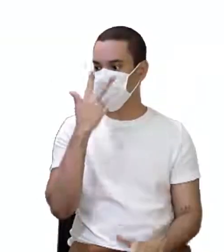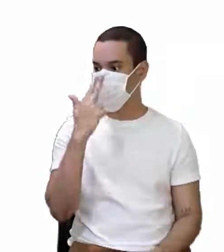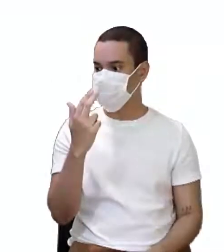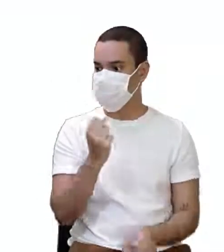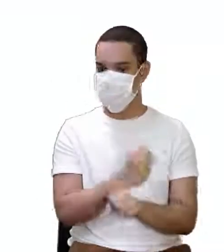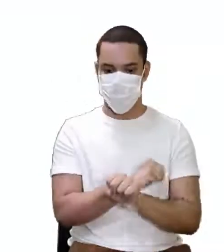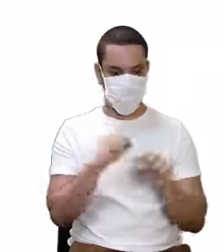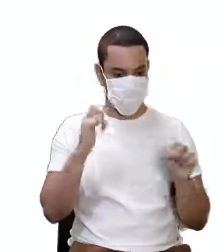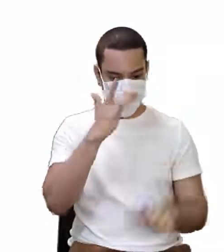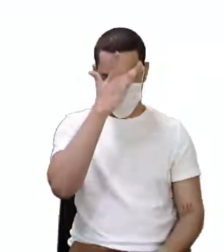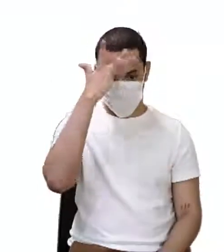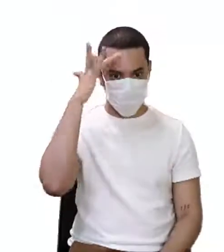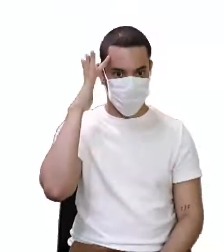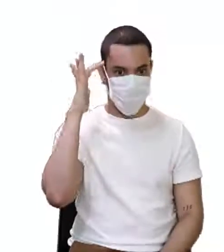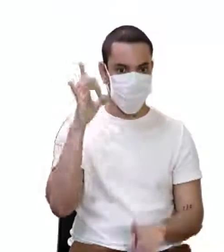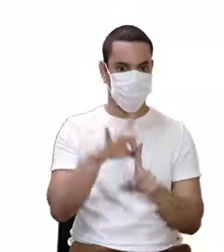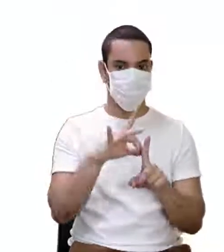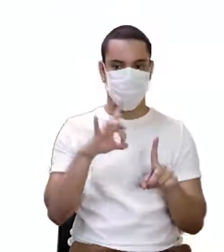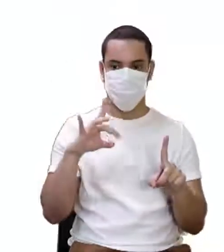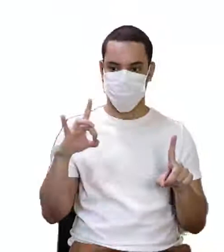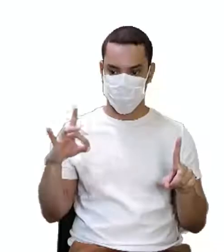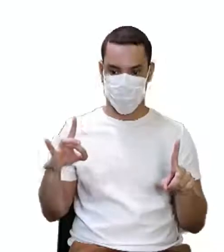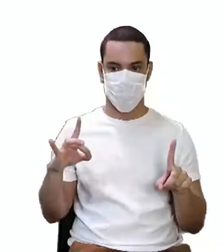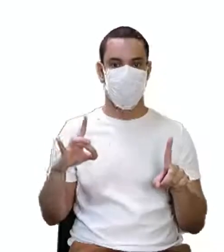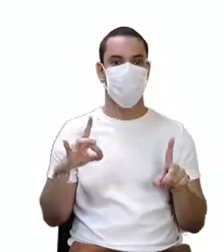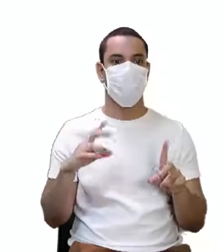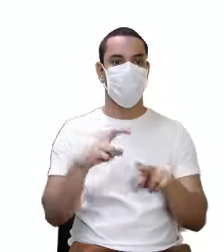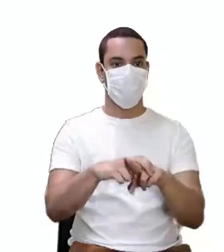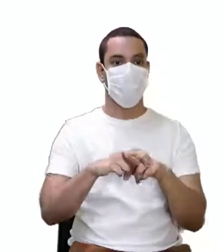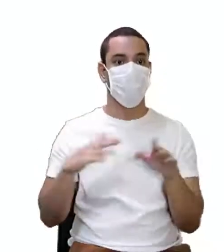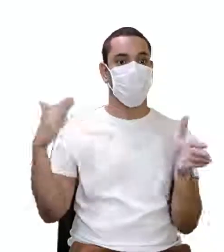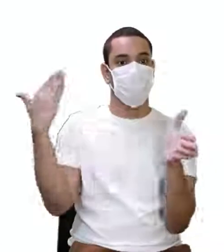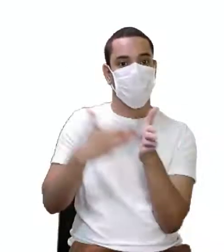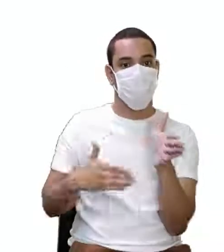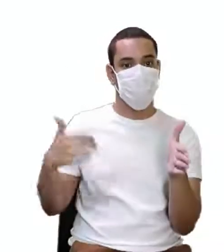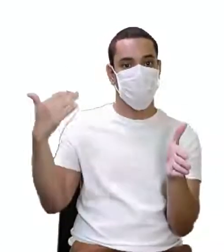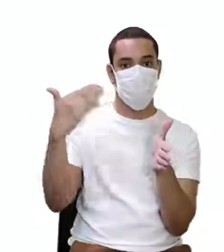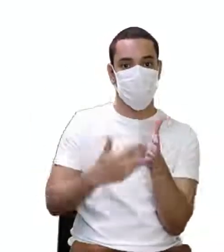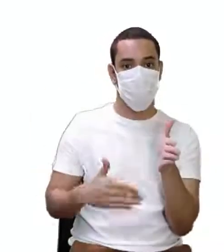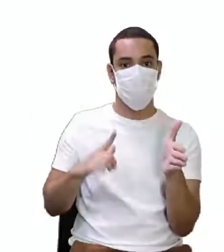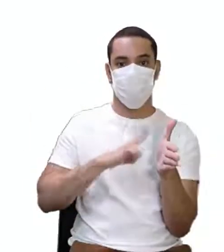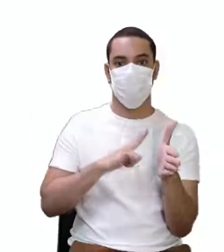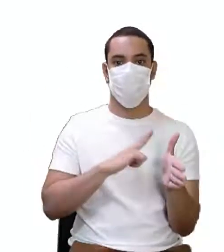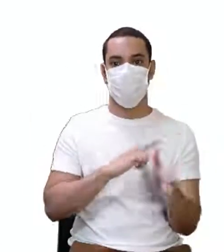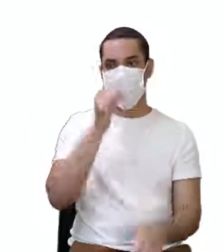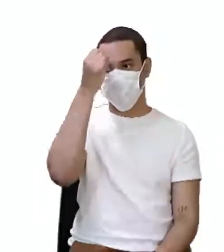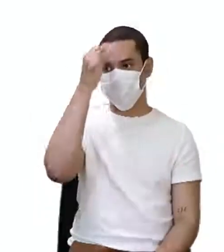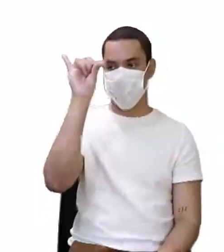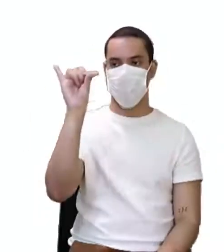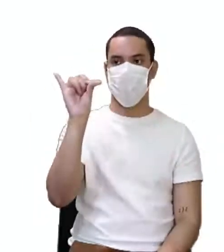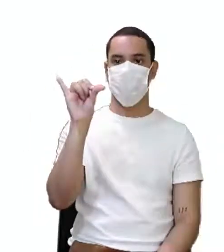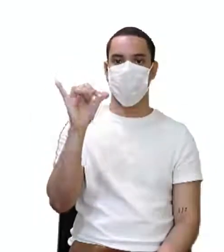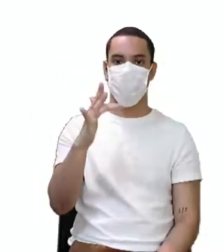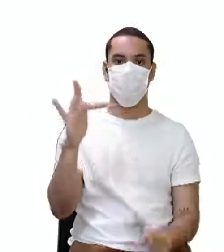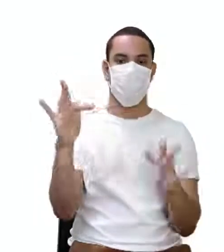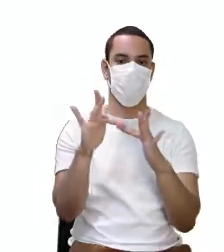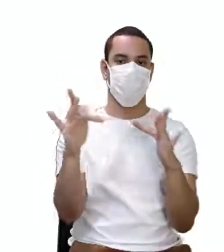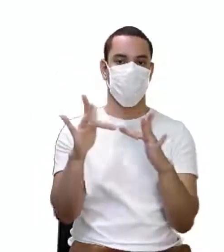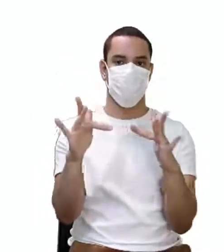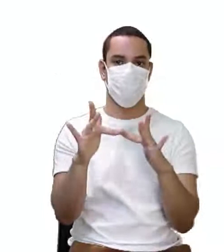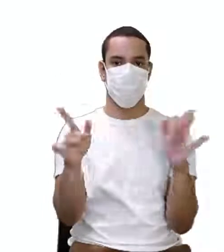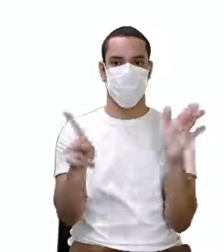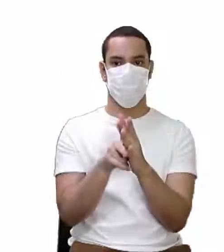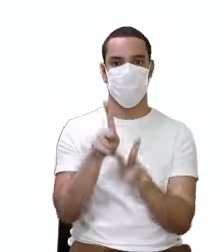que estavam ali presentes na mesma população, tá? Essas barreiras impedem o contato físico entre as populações.